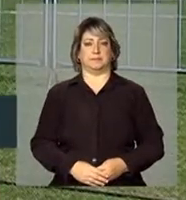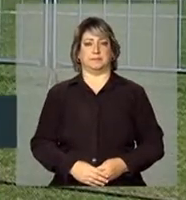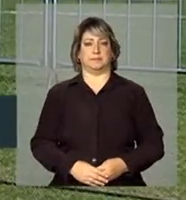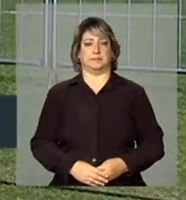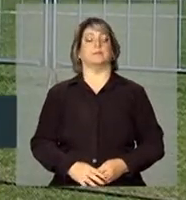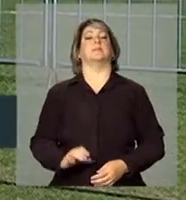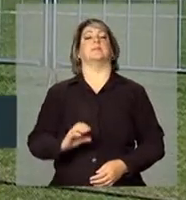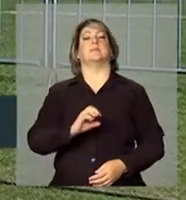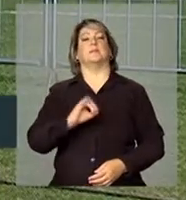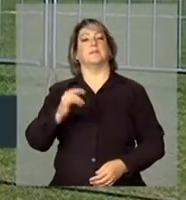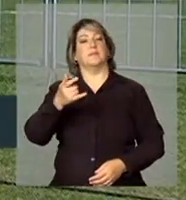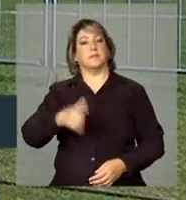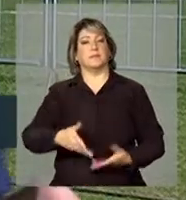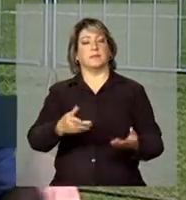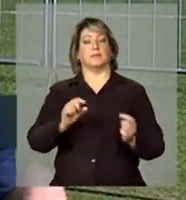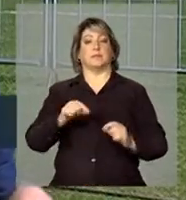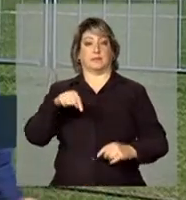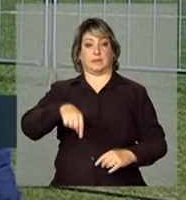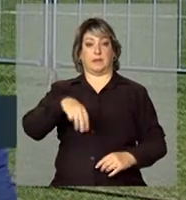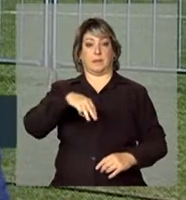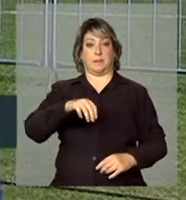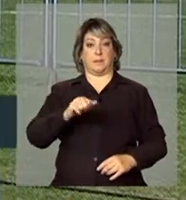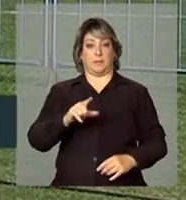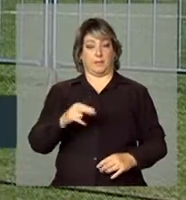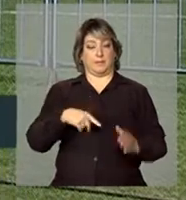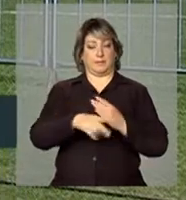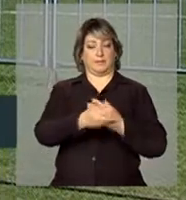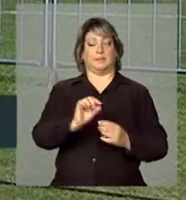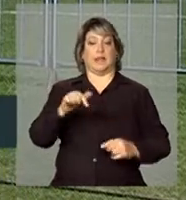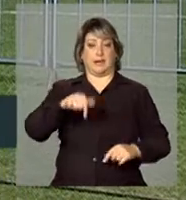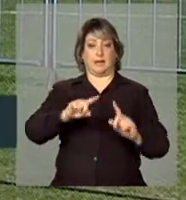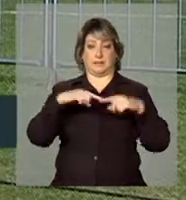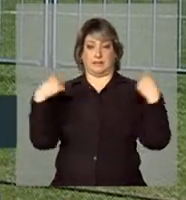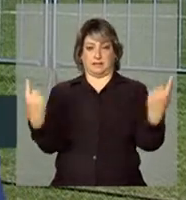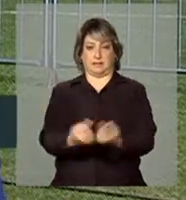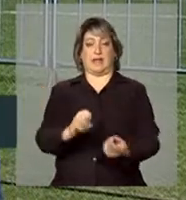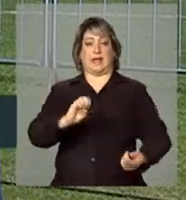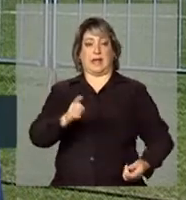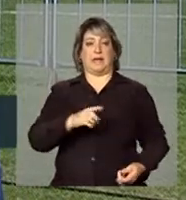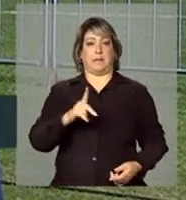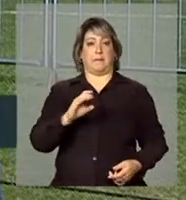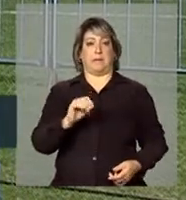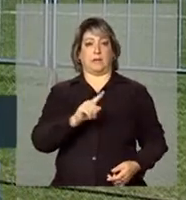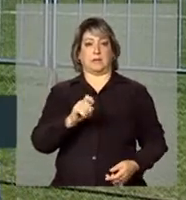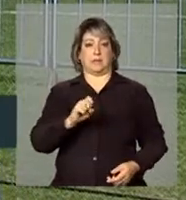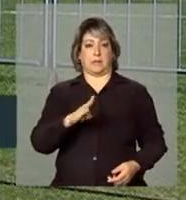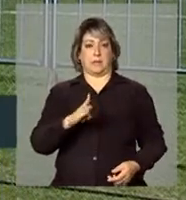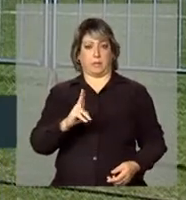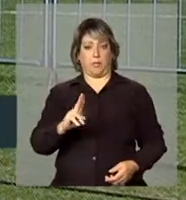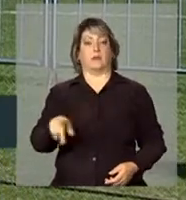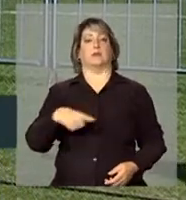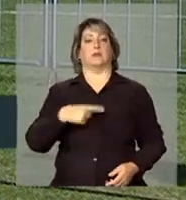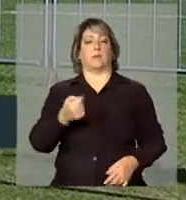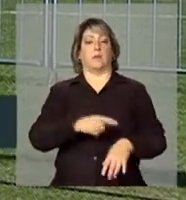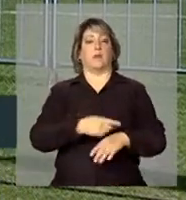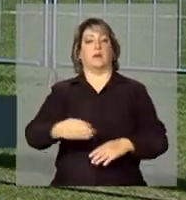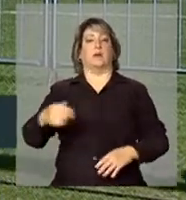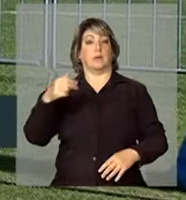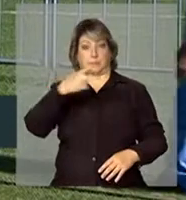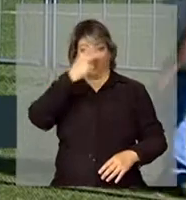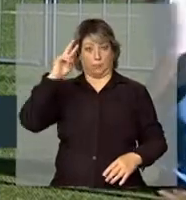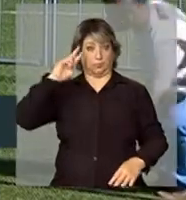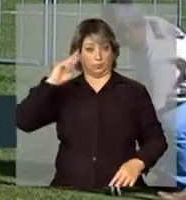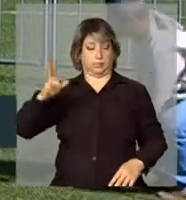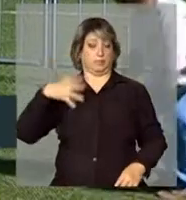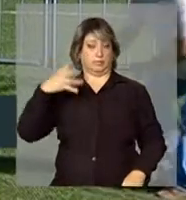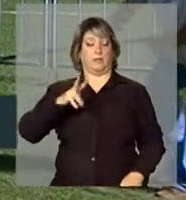Olá novamente, Malu. Aqui durante a cerimônia de abertura da Expo Zebu, que acontece daqui a pouquinho, as autoridades que vão discursar, como é o